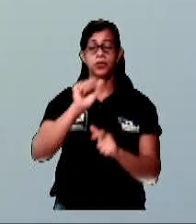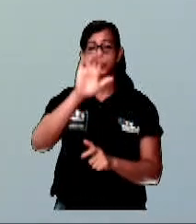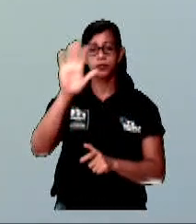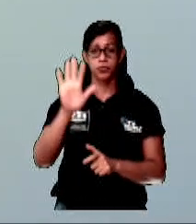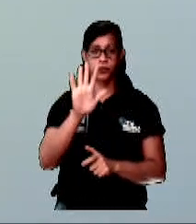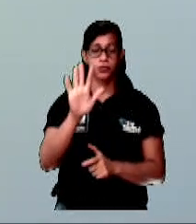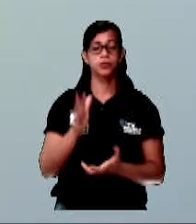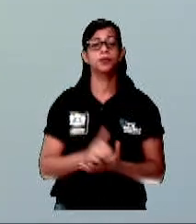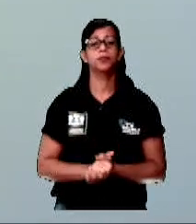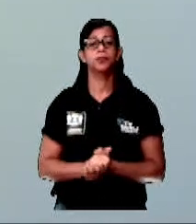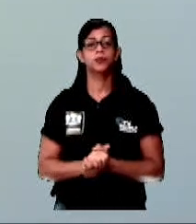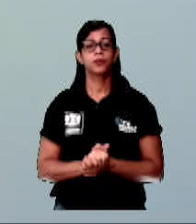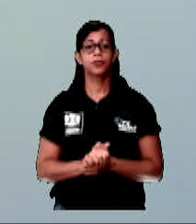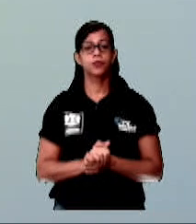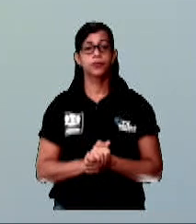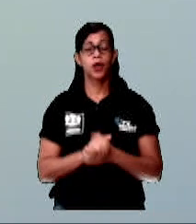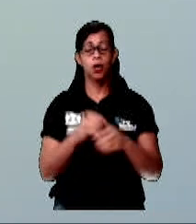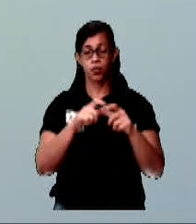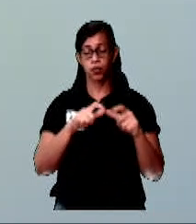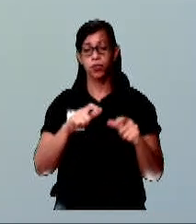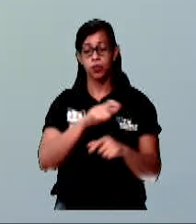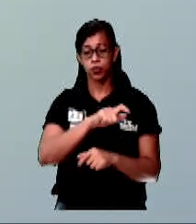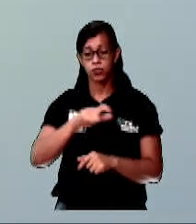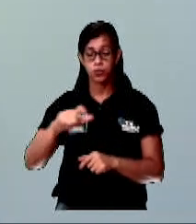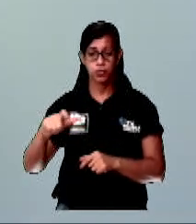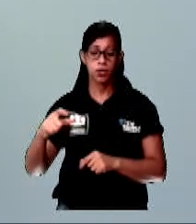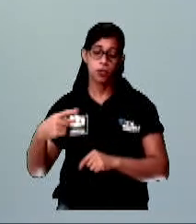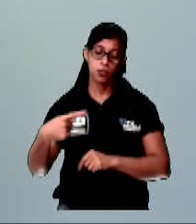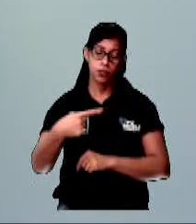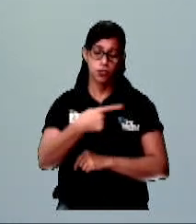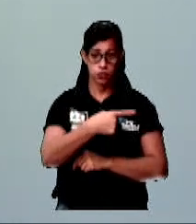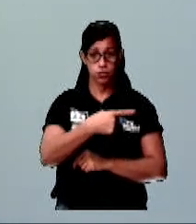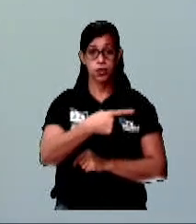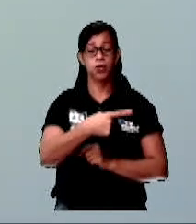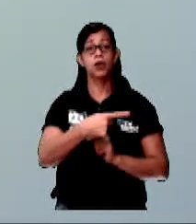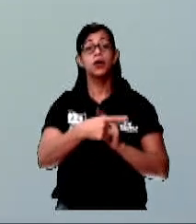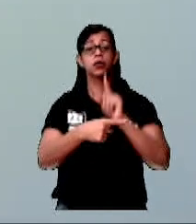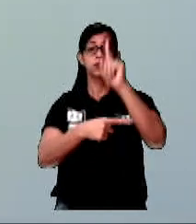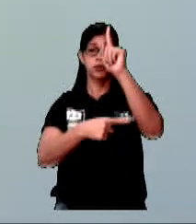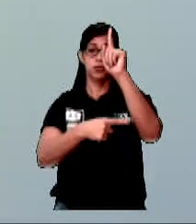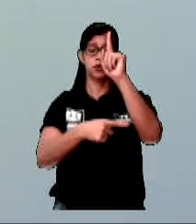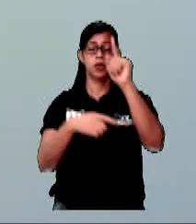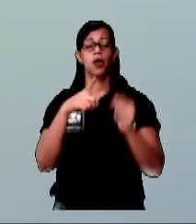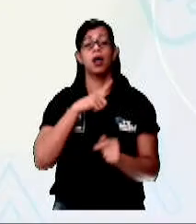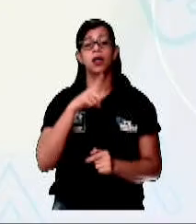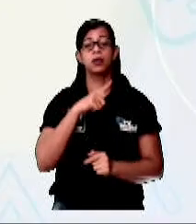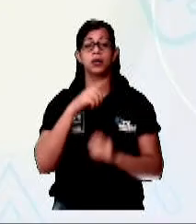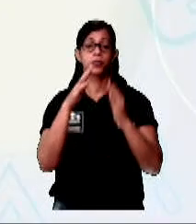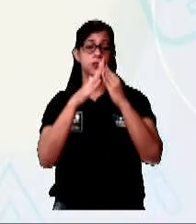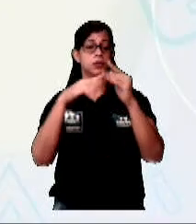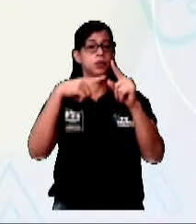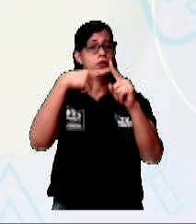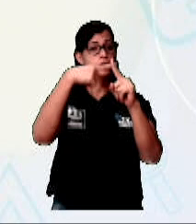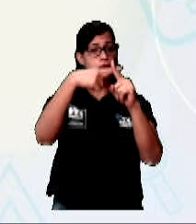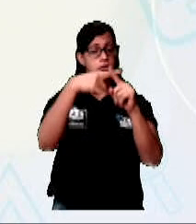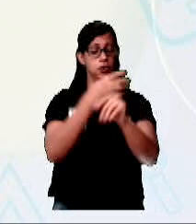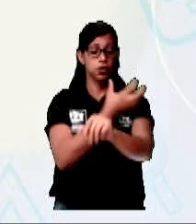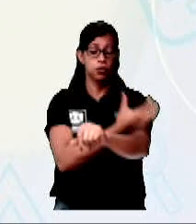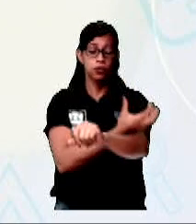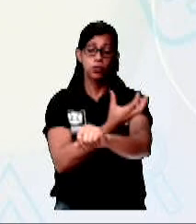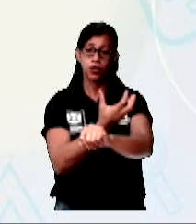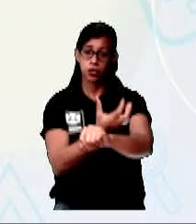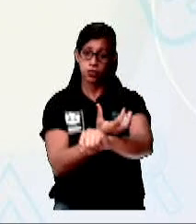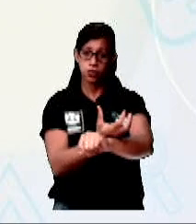a horizontal e a vertical. Aqui a gente tem a igreja, o jardim, o